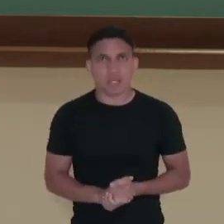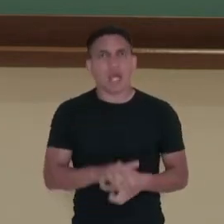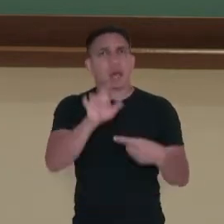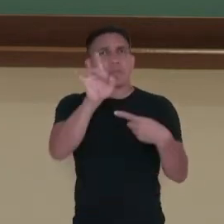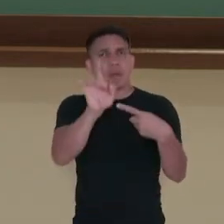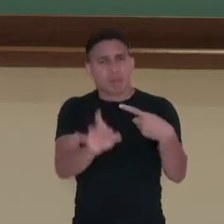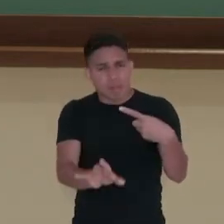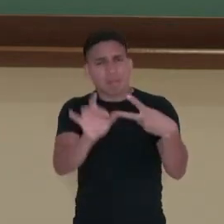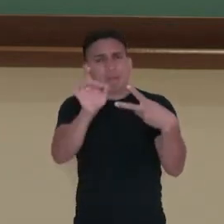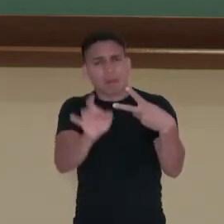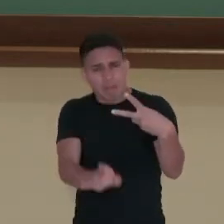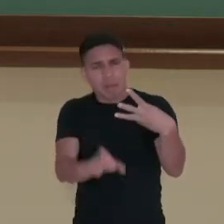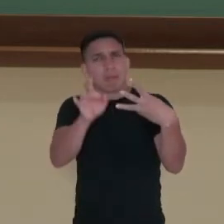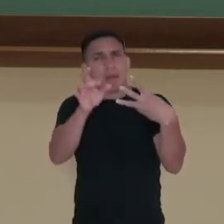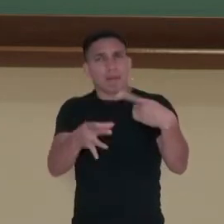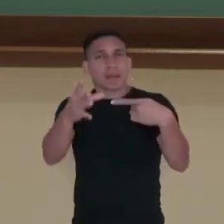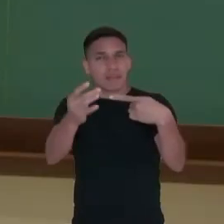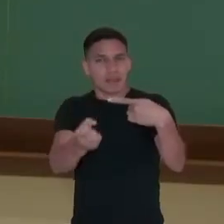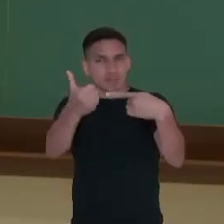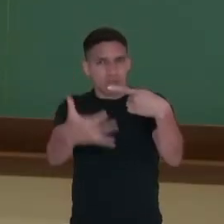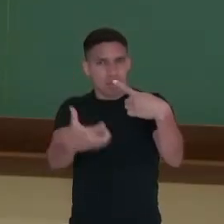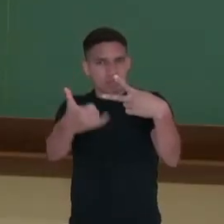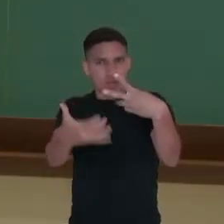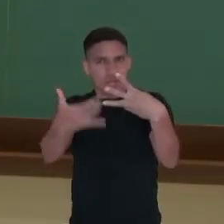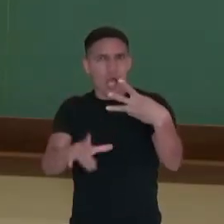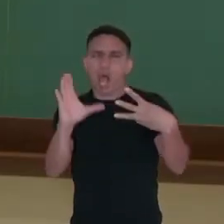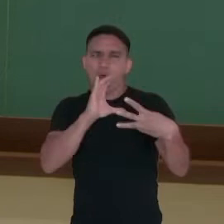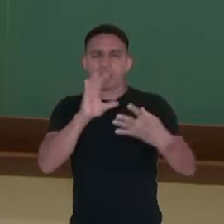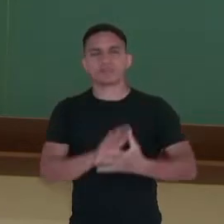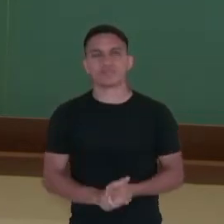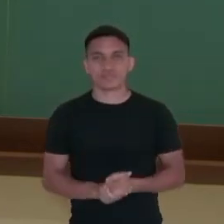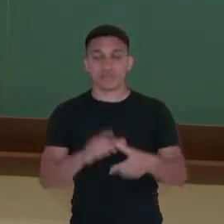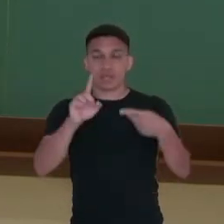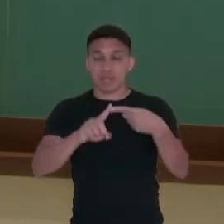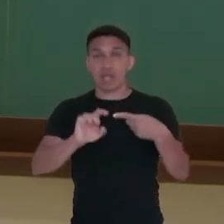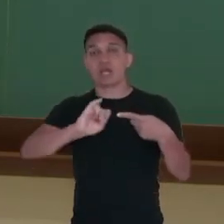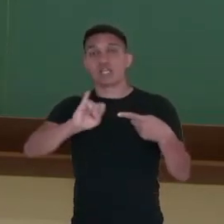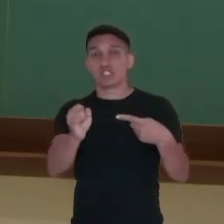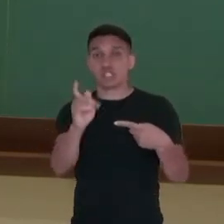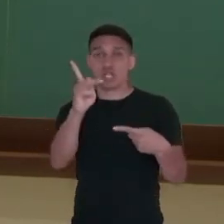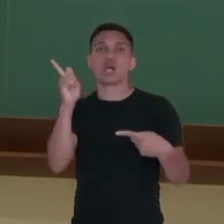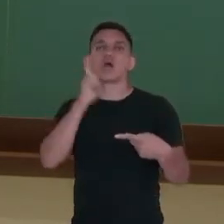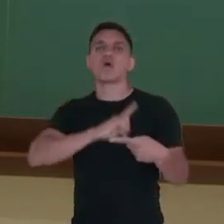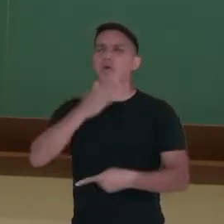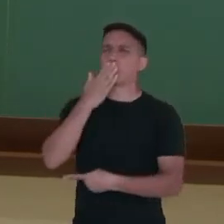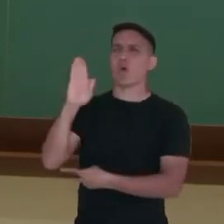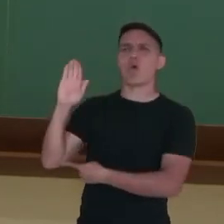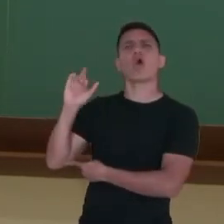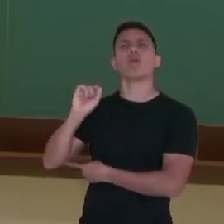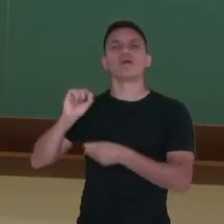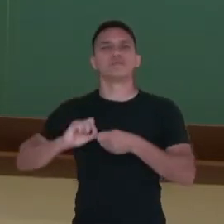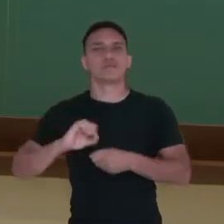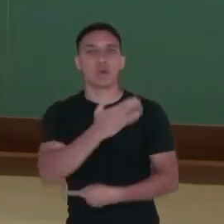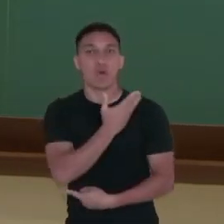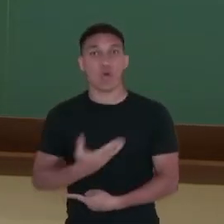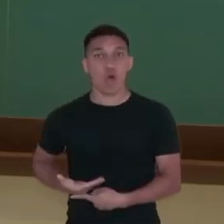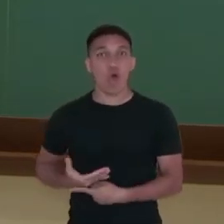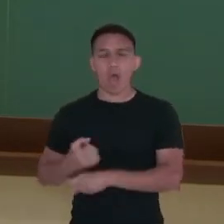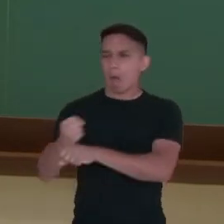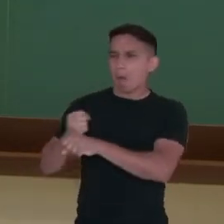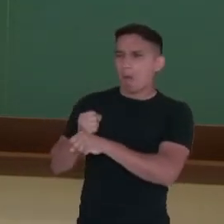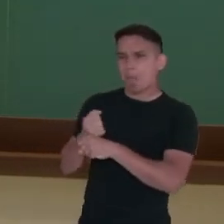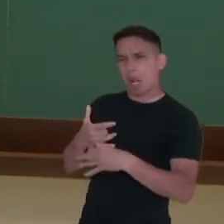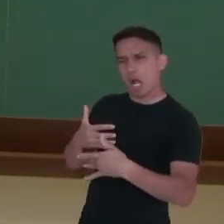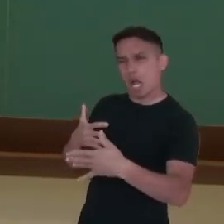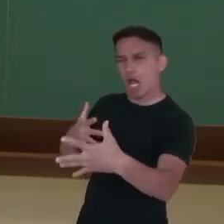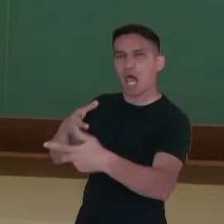deles rapidamente para revermos. O JK se elegeu prometendo fazer um governo nos chamados 50 anos